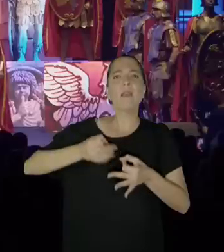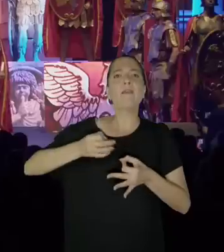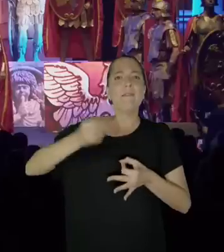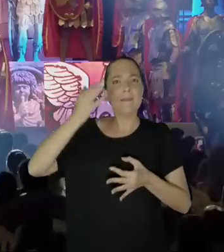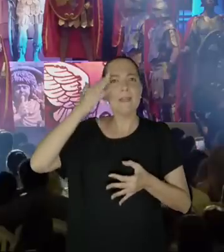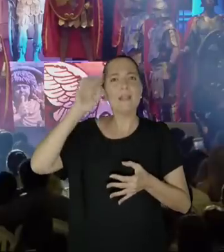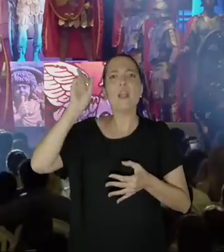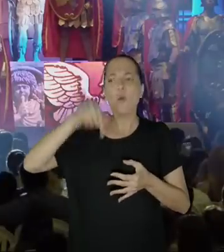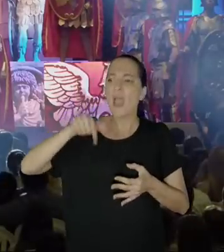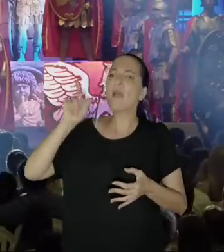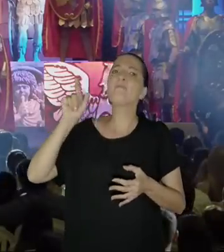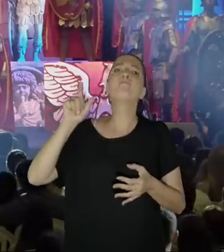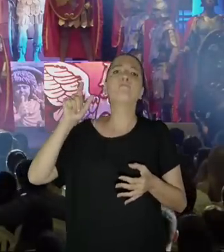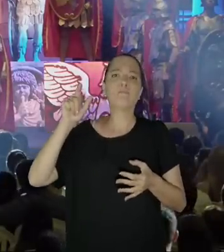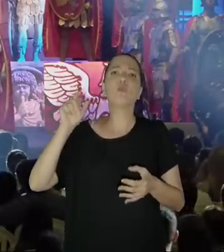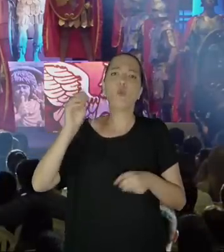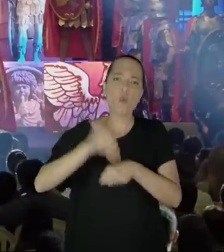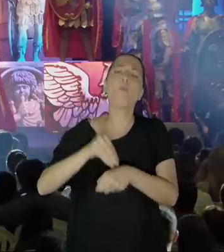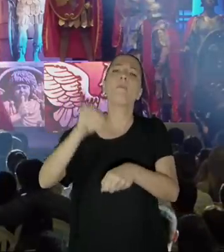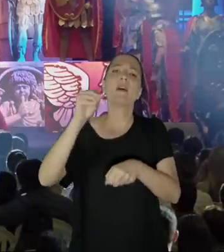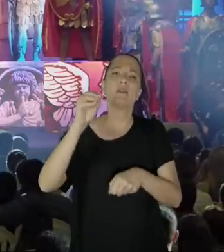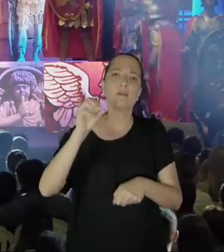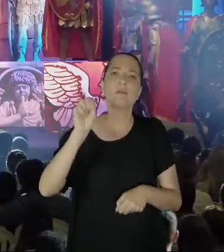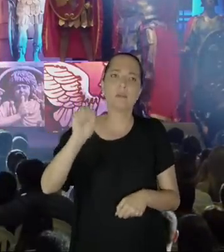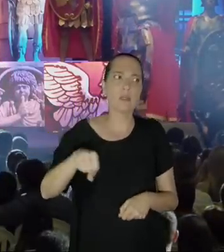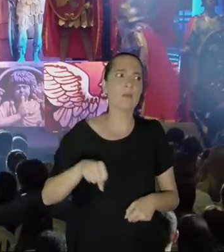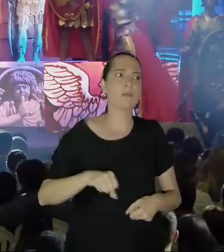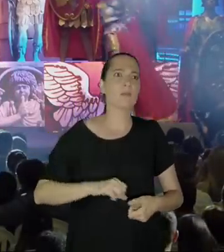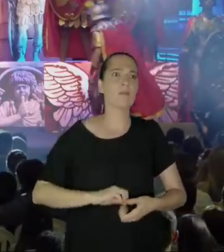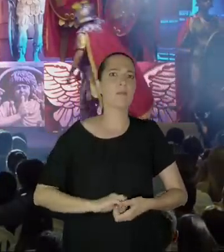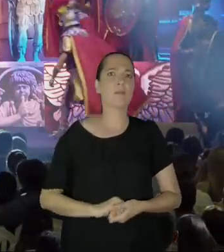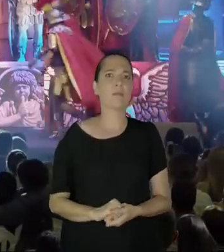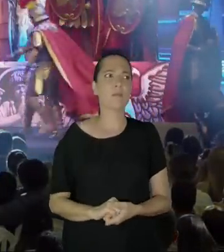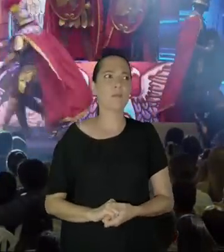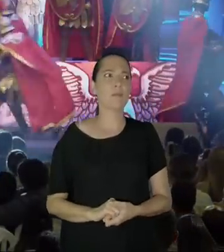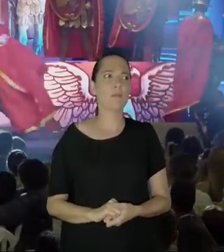açoitá-lo e depois darei a liberdade. Agora saiam todos daqui.